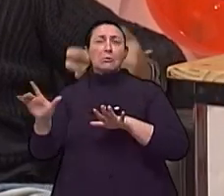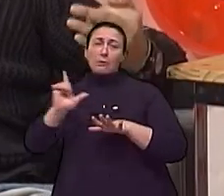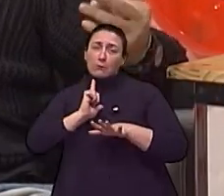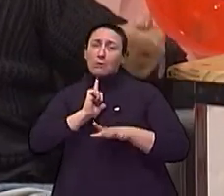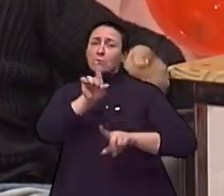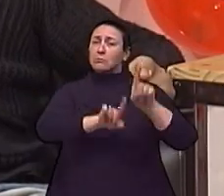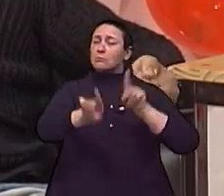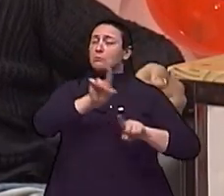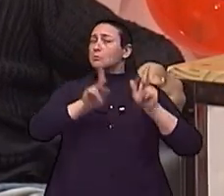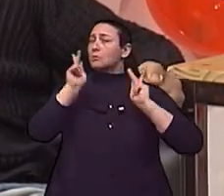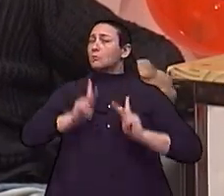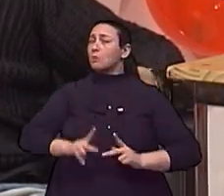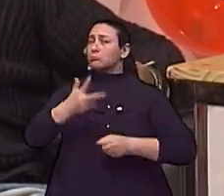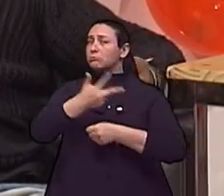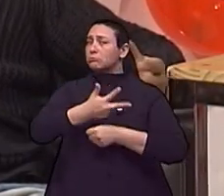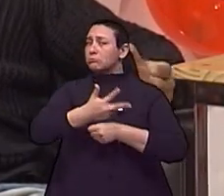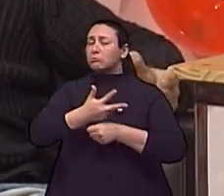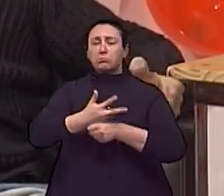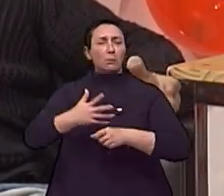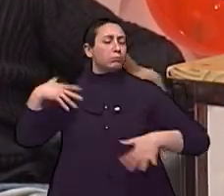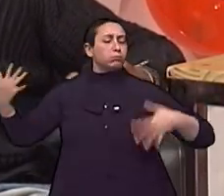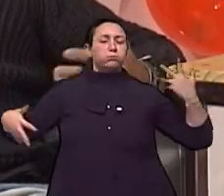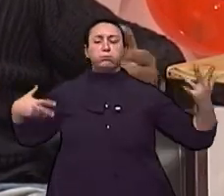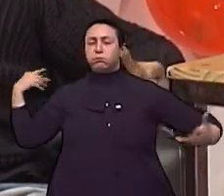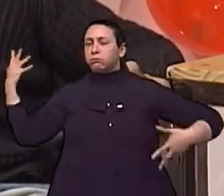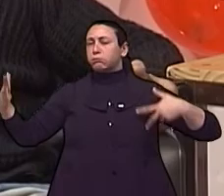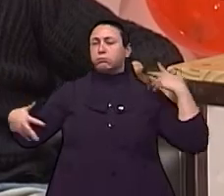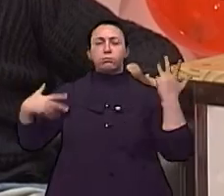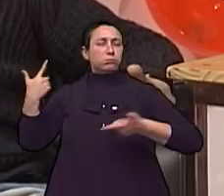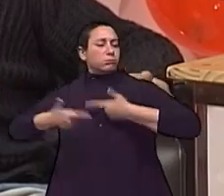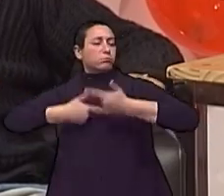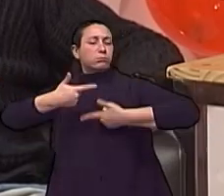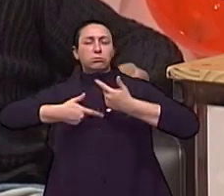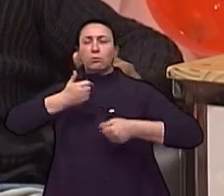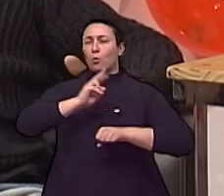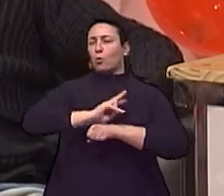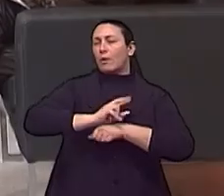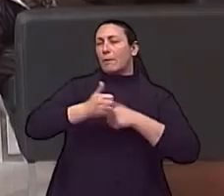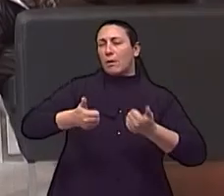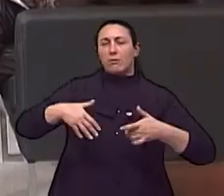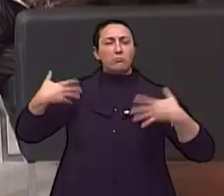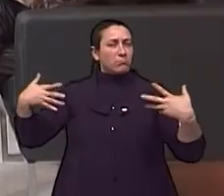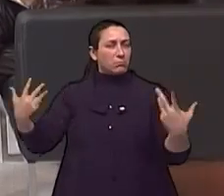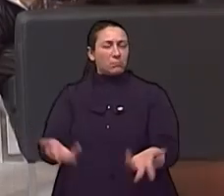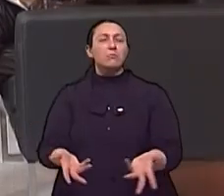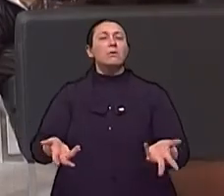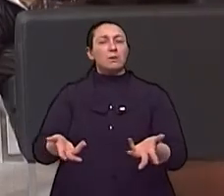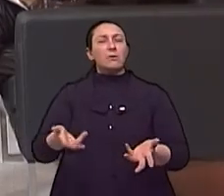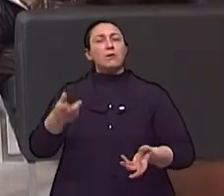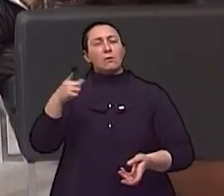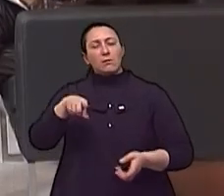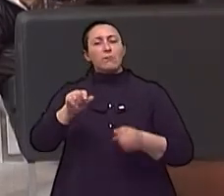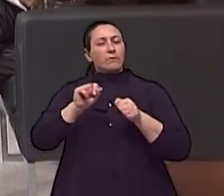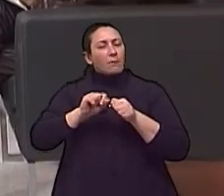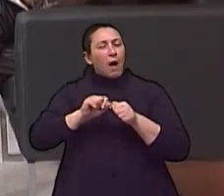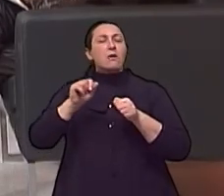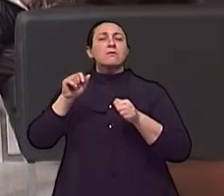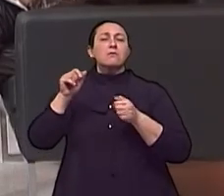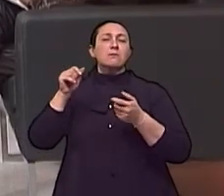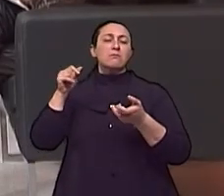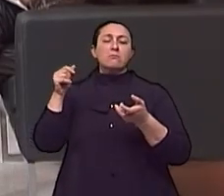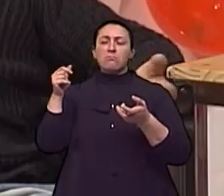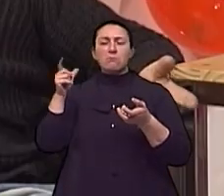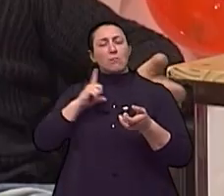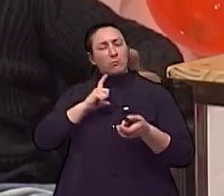extremamente inteiras né conservadas bem cuidado da 90 sem o contrário tem pessoas que